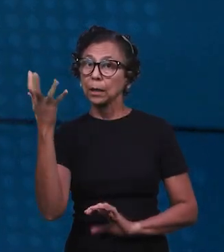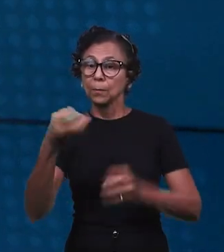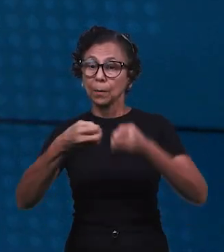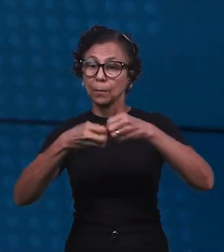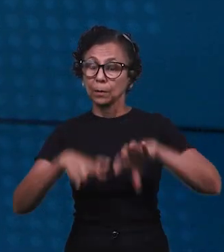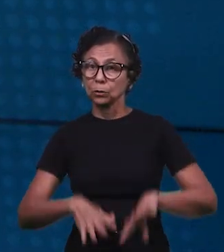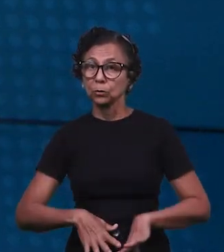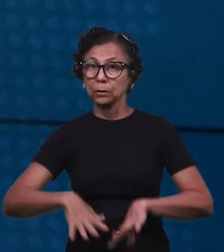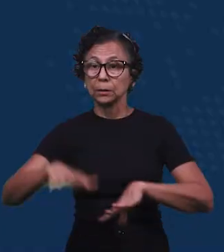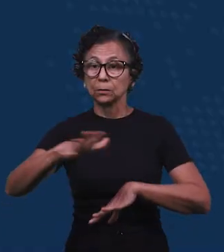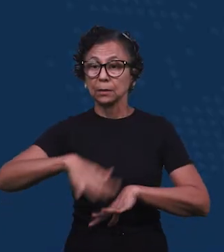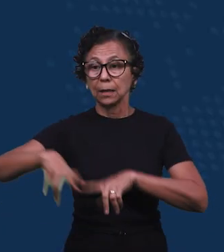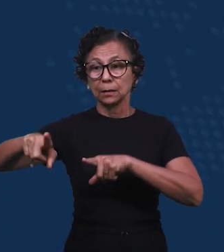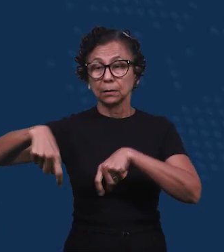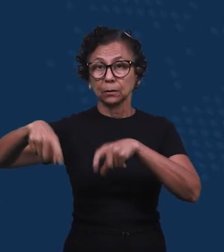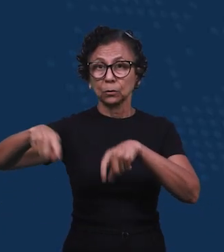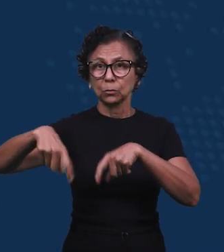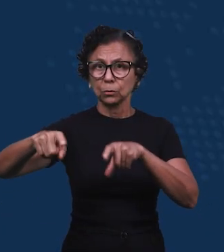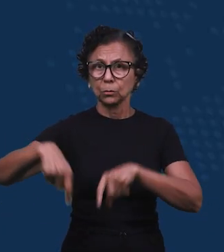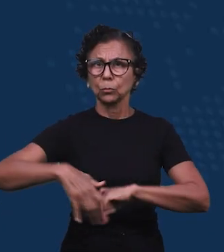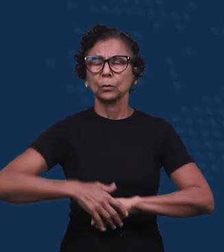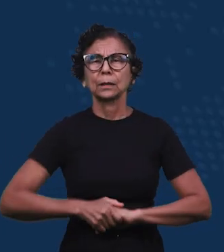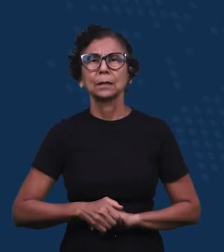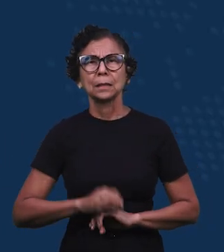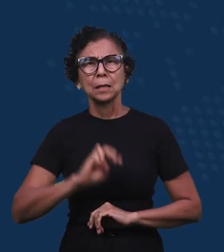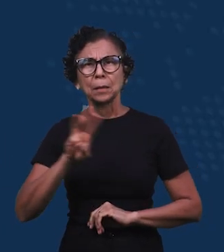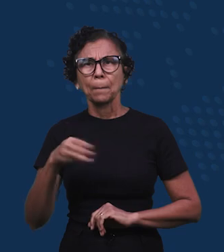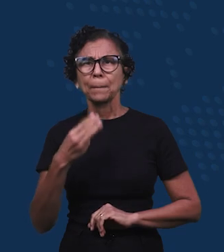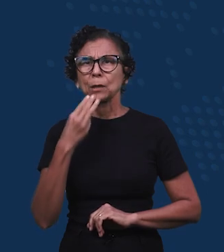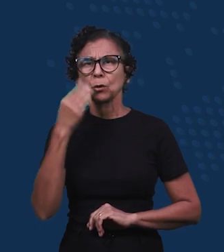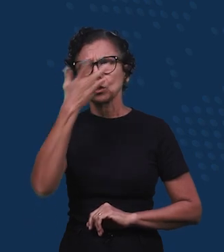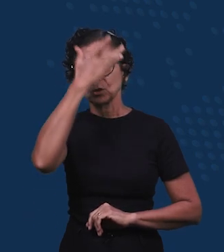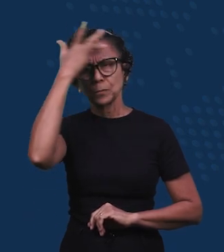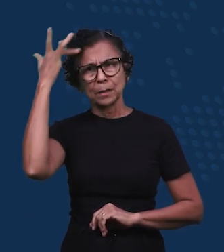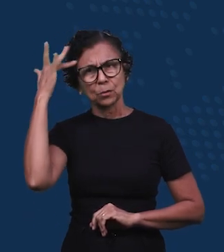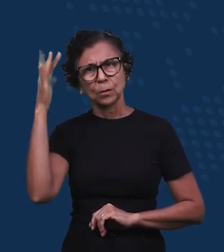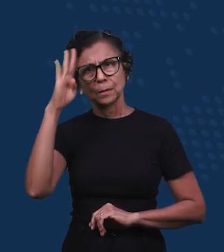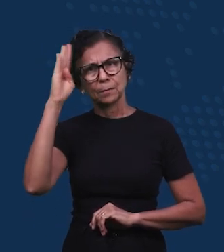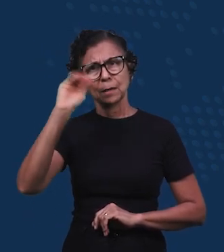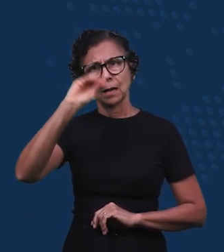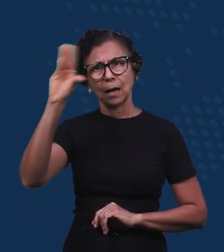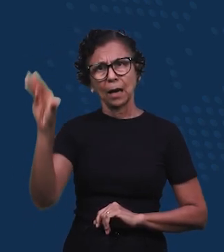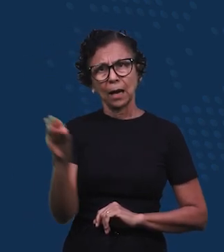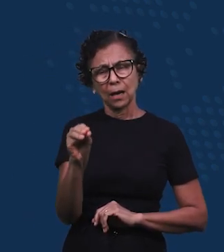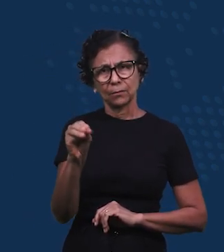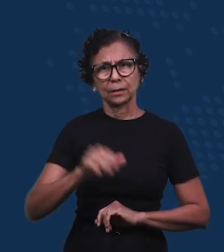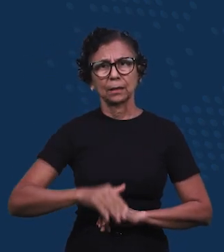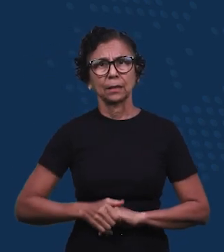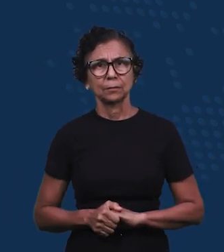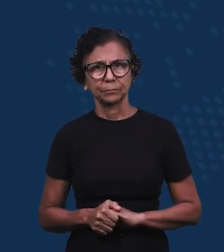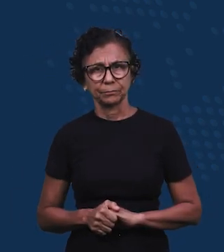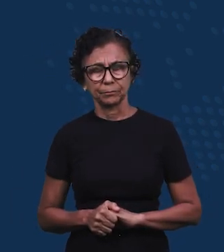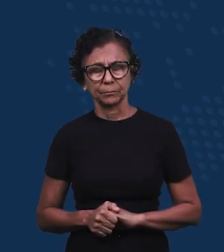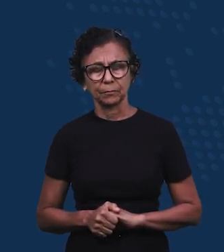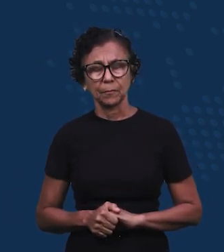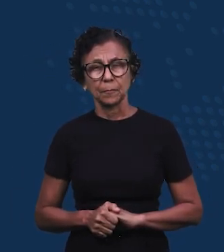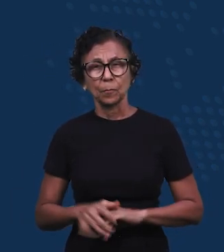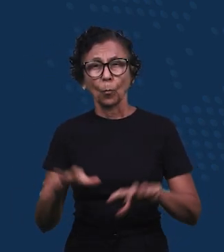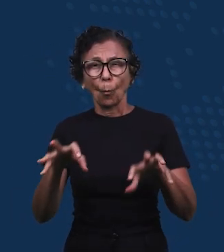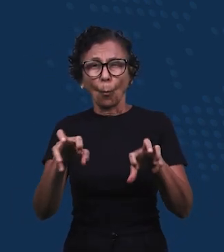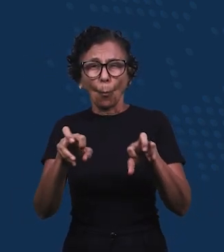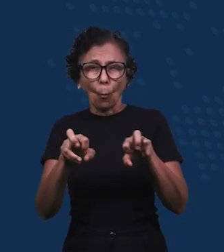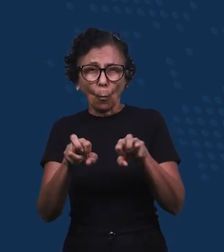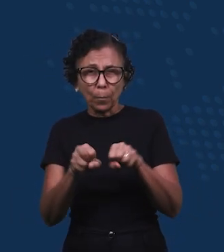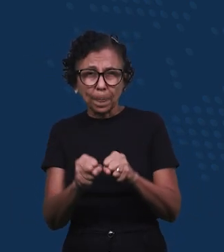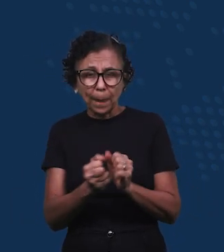milhares de pessoas, especialmente na África subsaariana e no Sudeste Asiático. A seca prolongada,